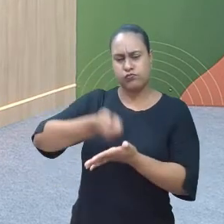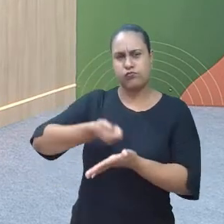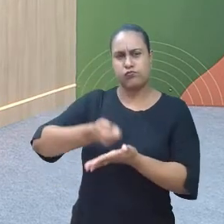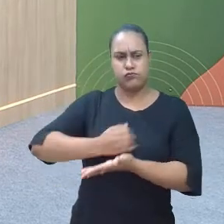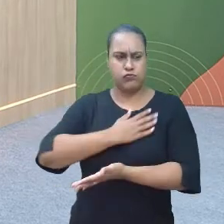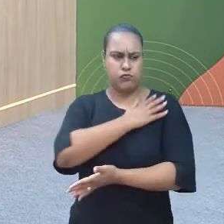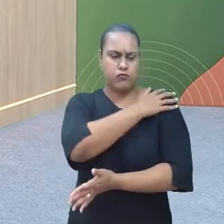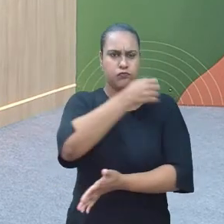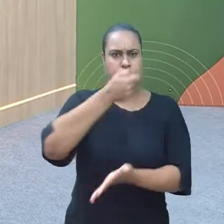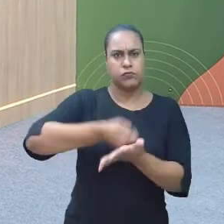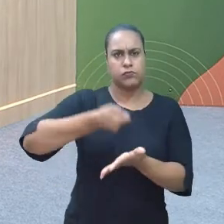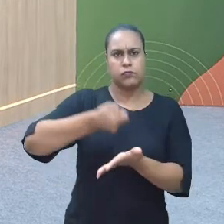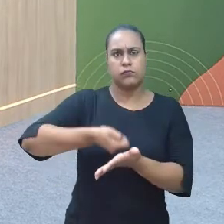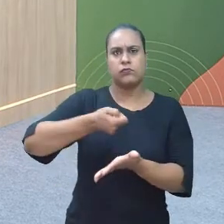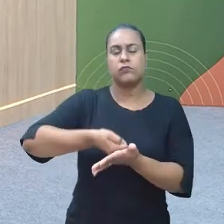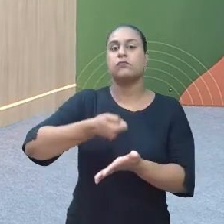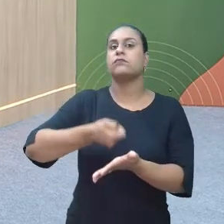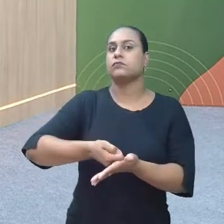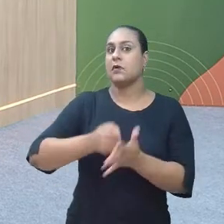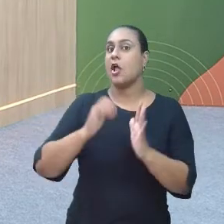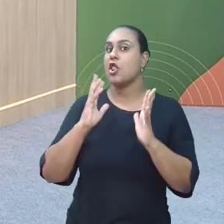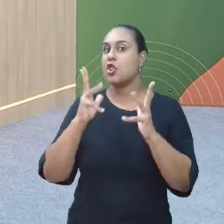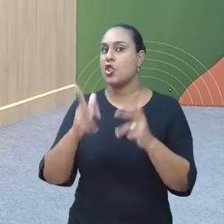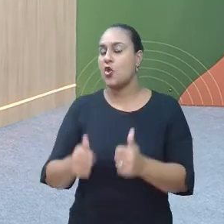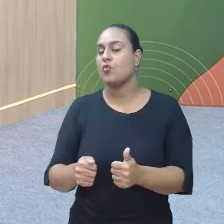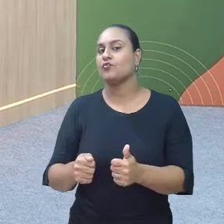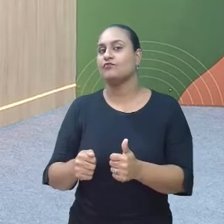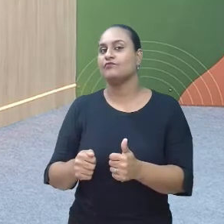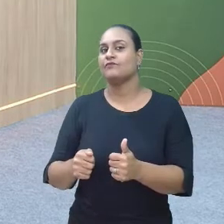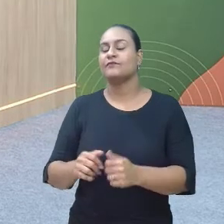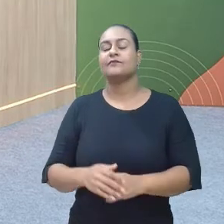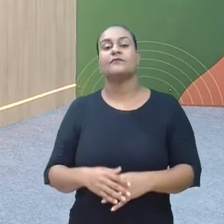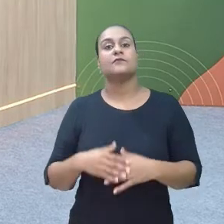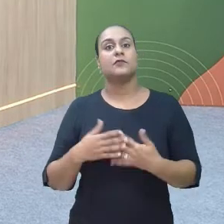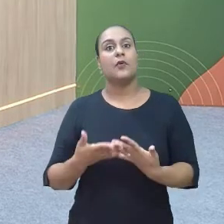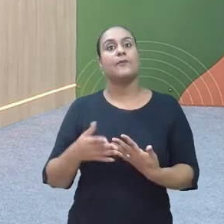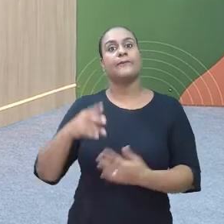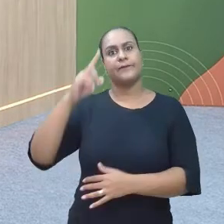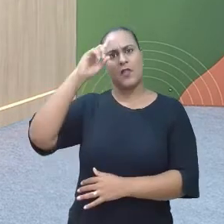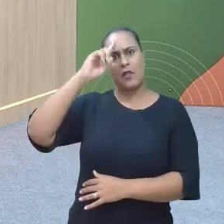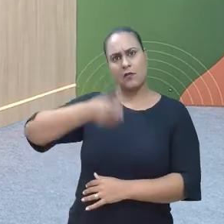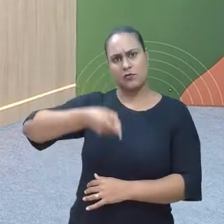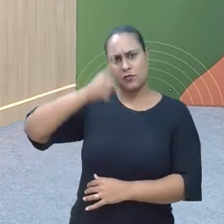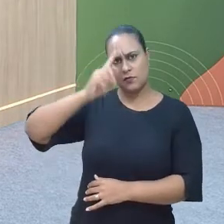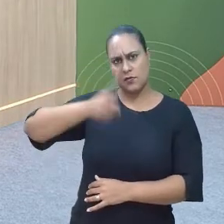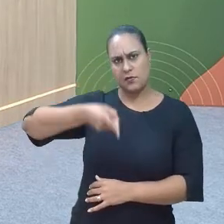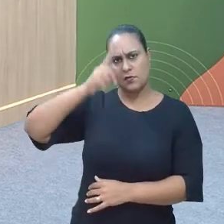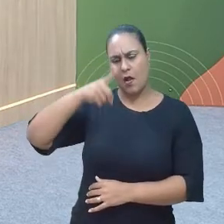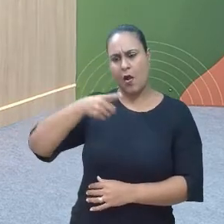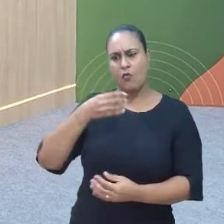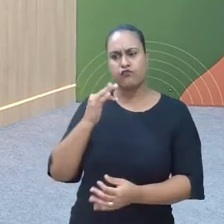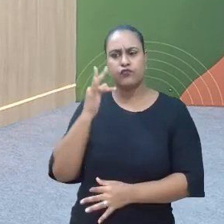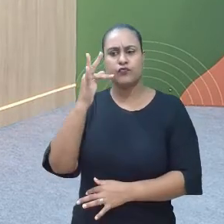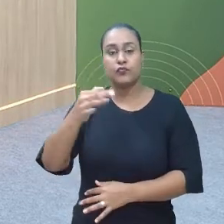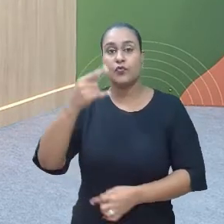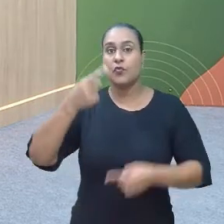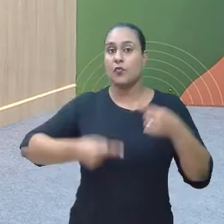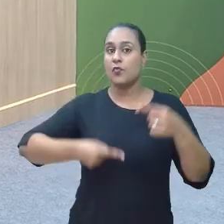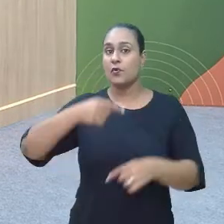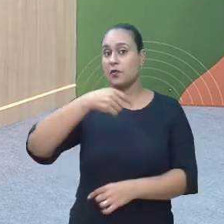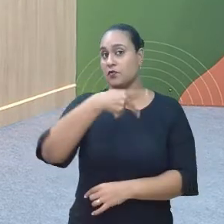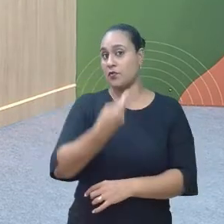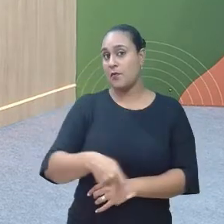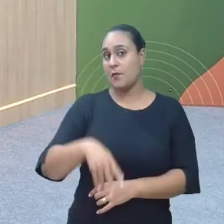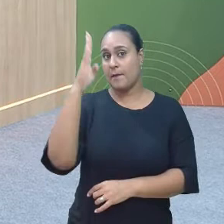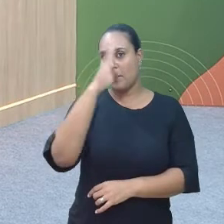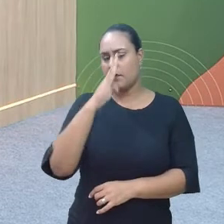né? Ou seja, ele esteve com todo o poder. Então, eram os coronéis que decidiam os rumos políticos do Brasil. Hoje